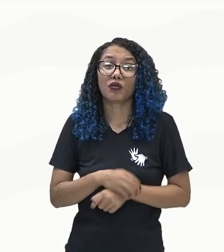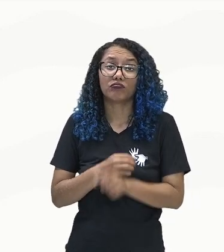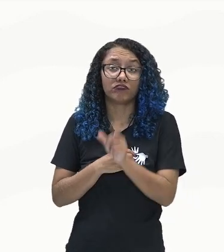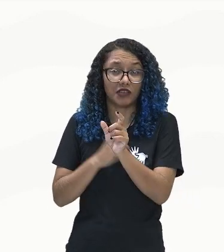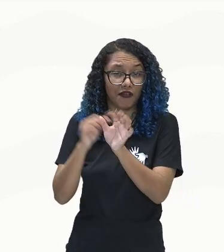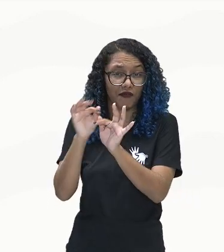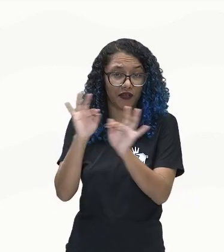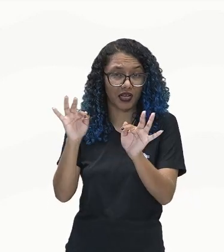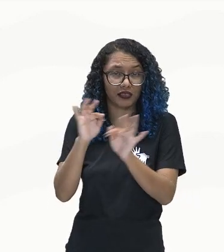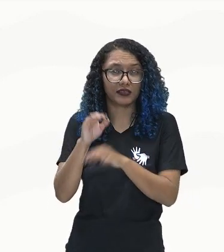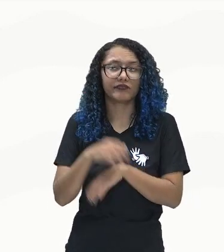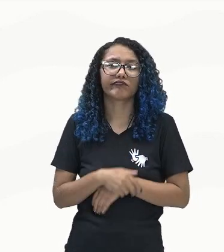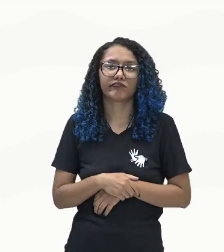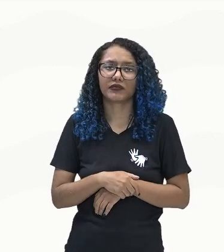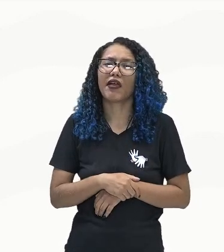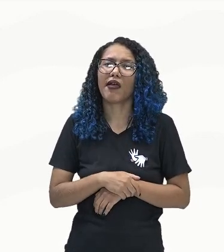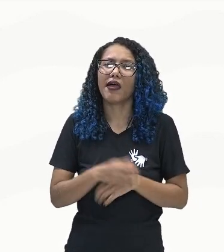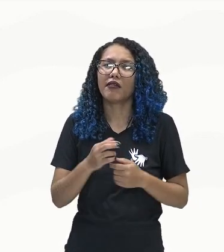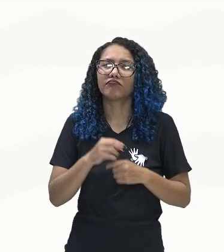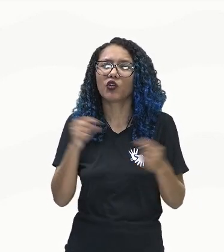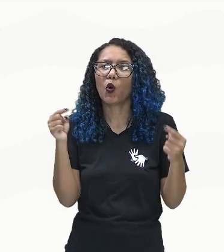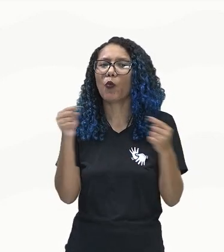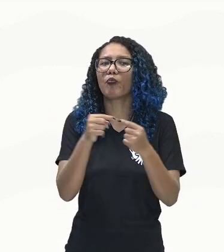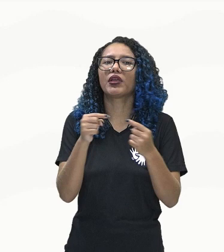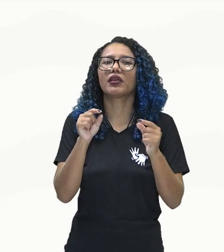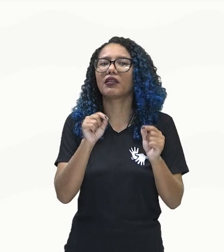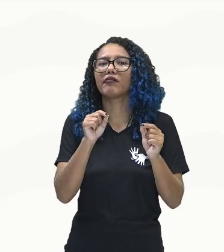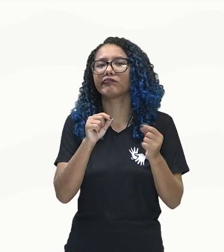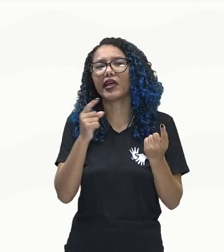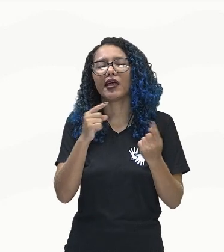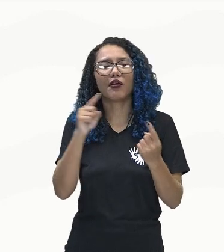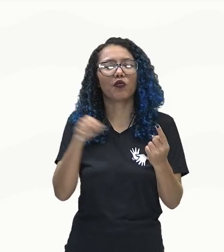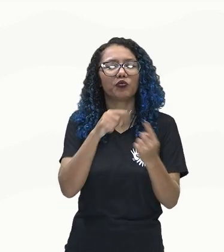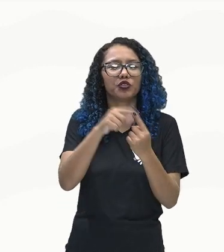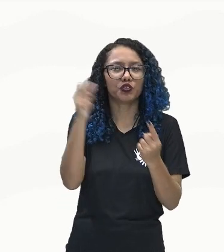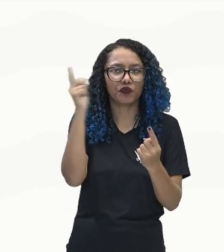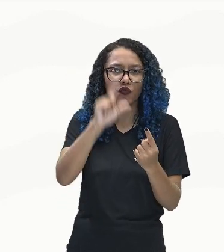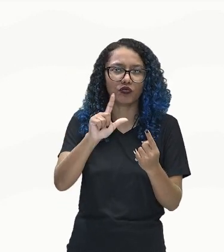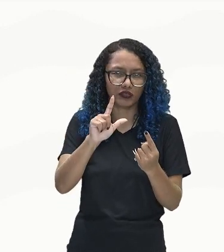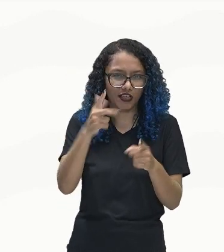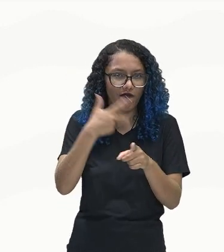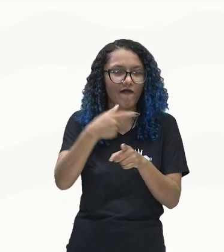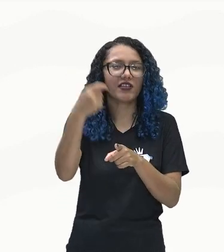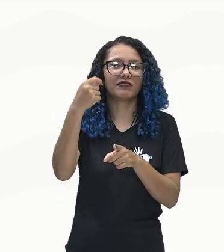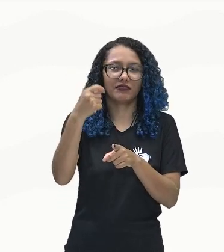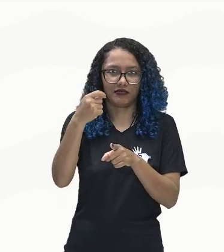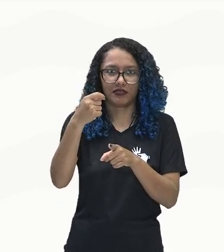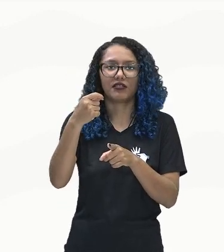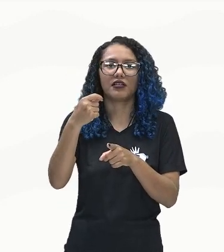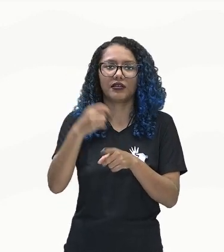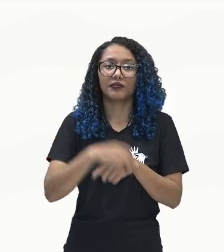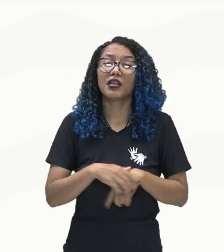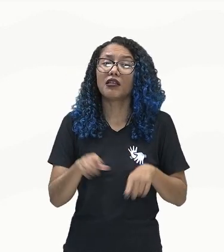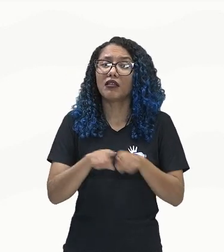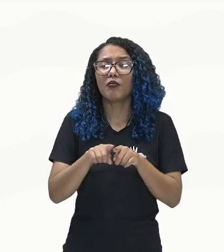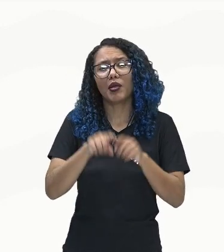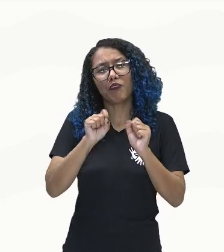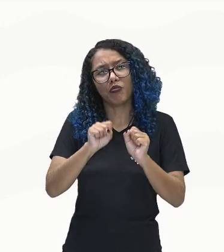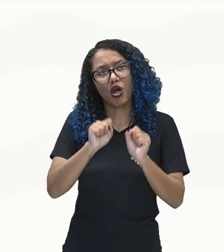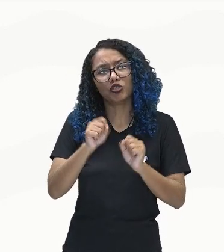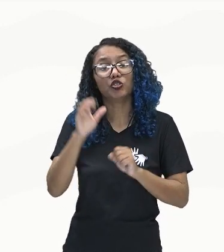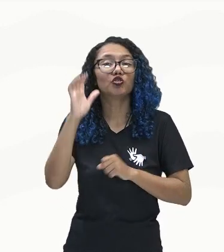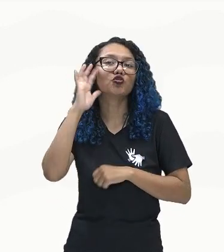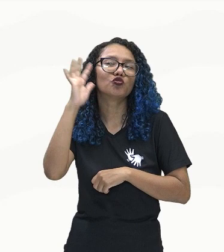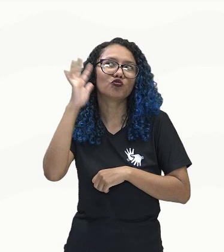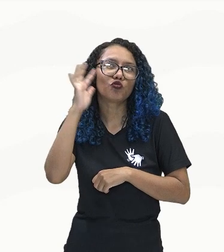indica realmente a realização de um propósito, né? Algumas pessoas também chamam de sonho de vida. Então, aí